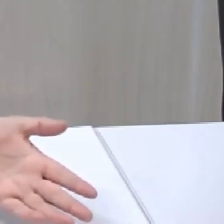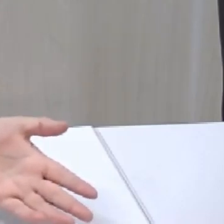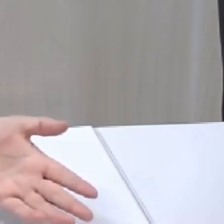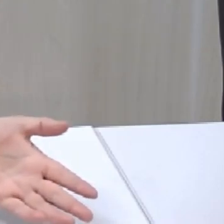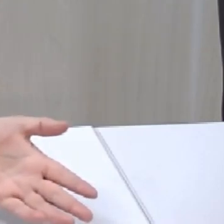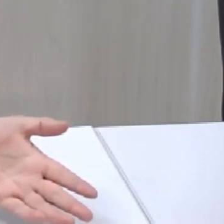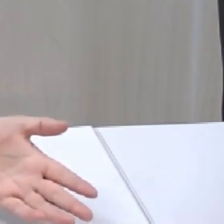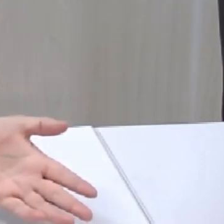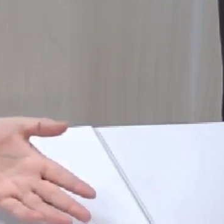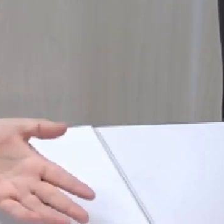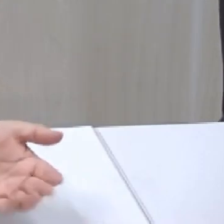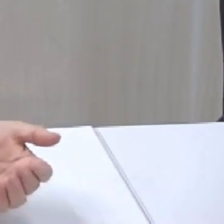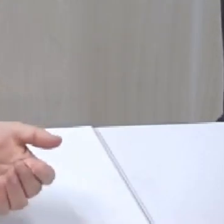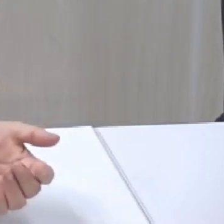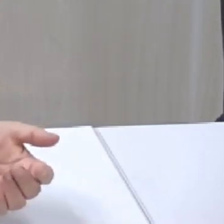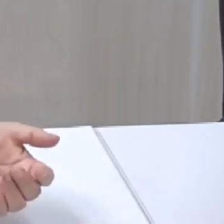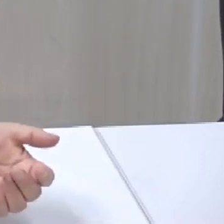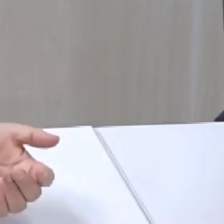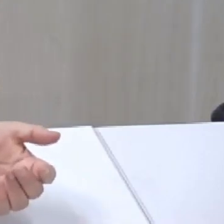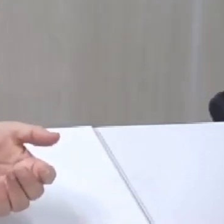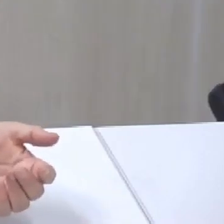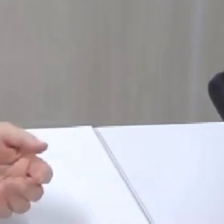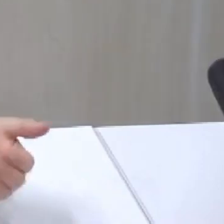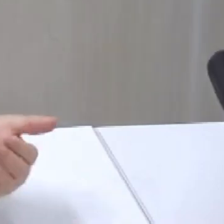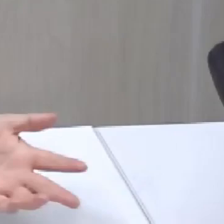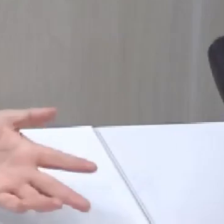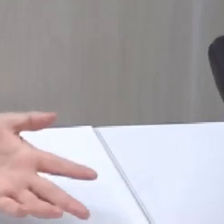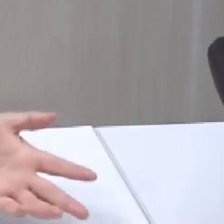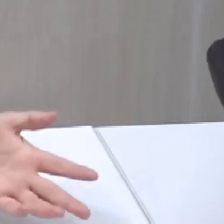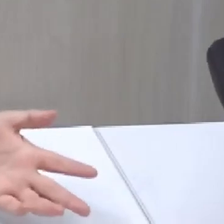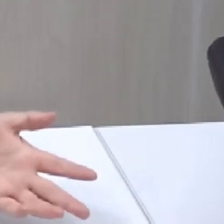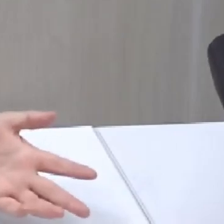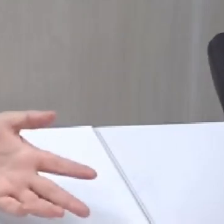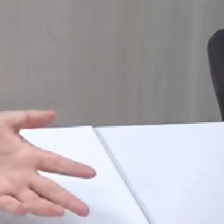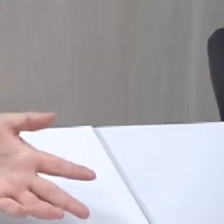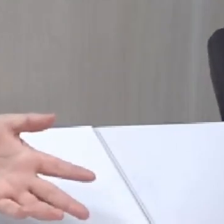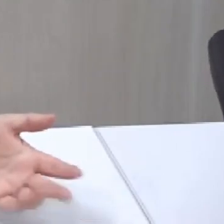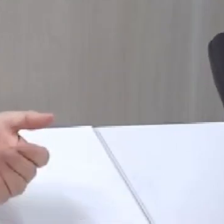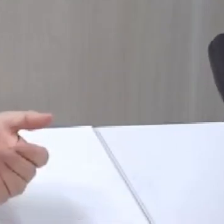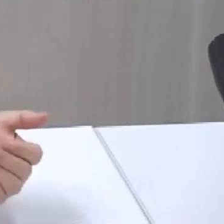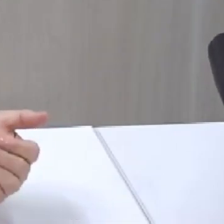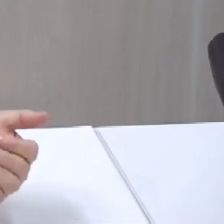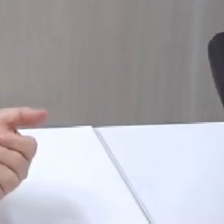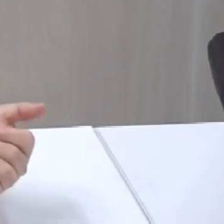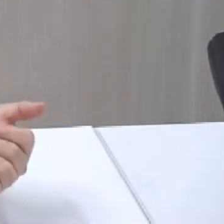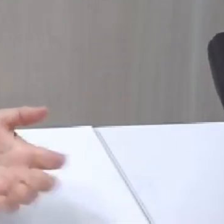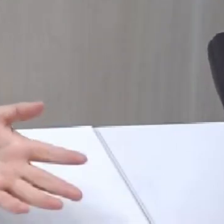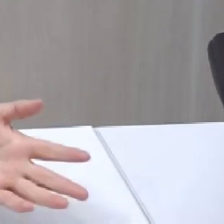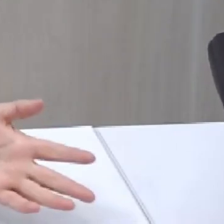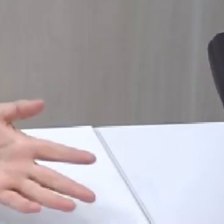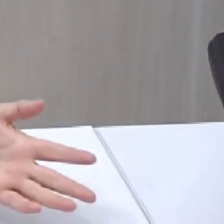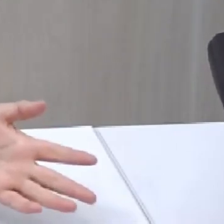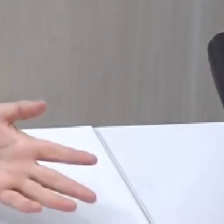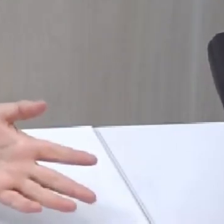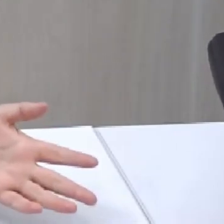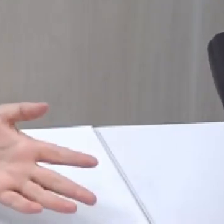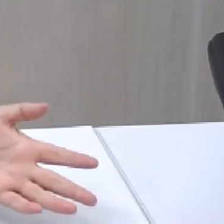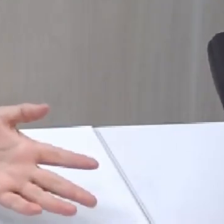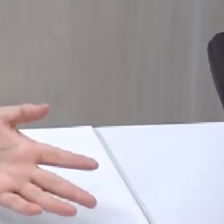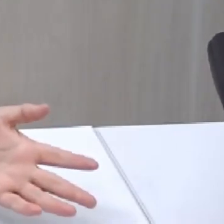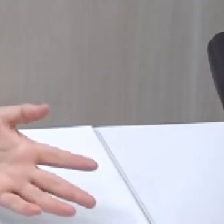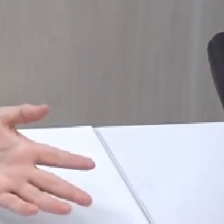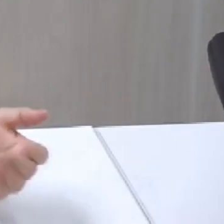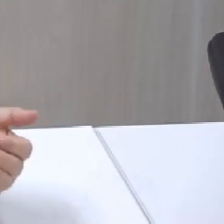não deveria estar ocorrendo, justamente como já colocaram aqui, obra a toque de caixa. São milhões jogados fora,